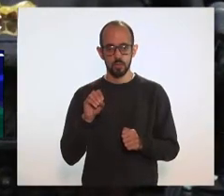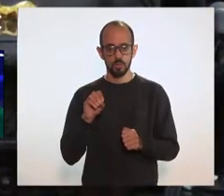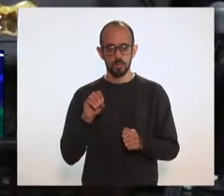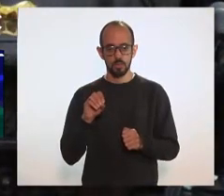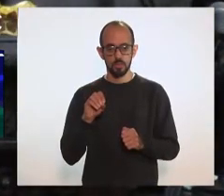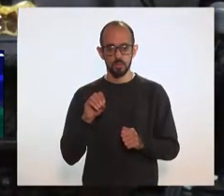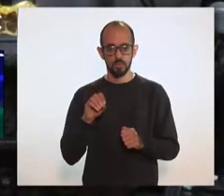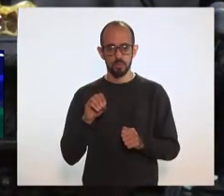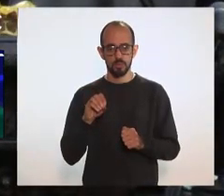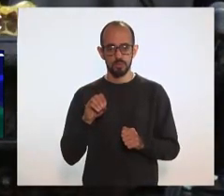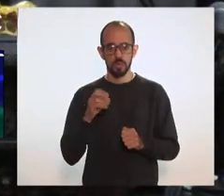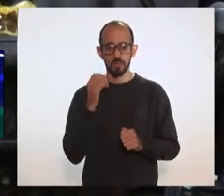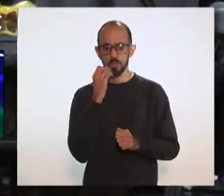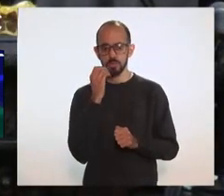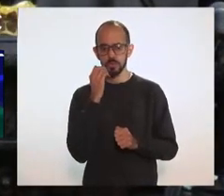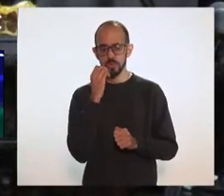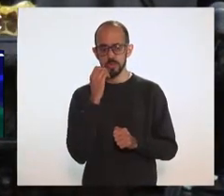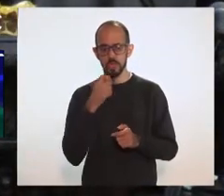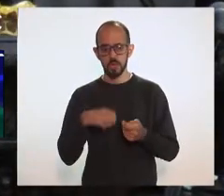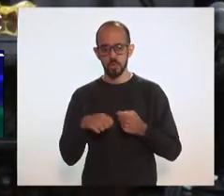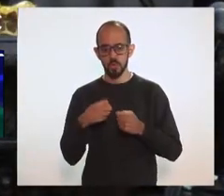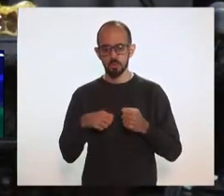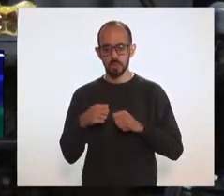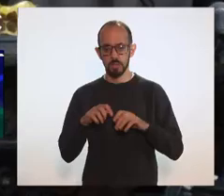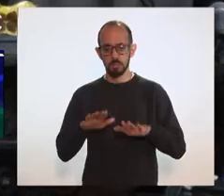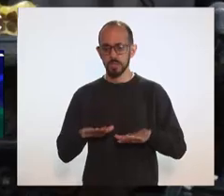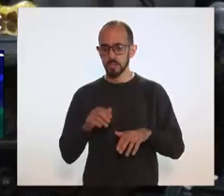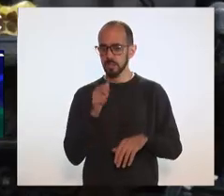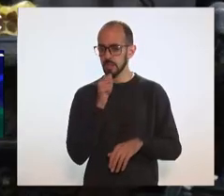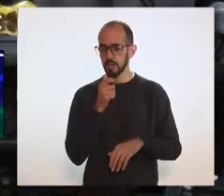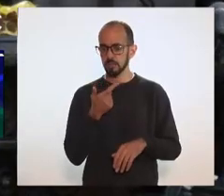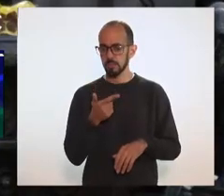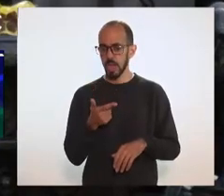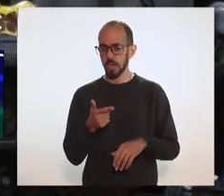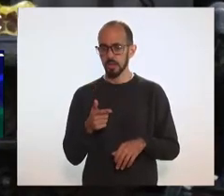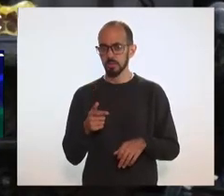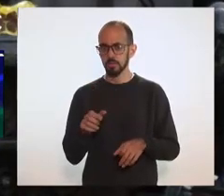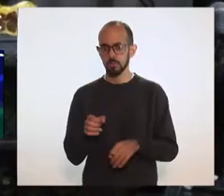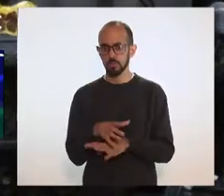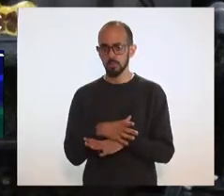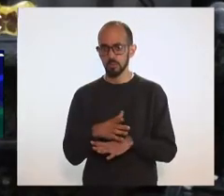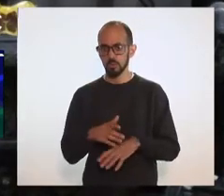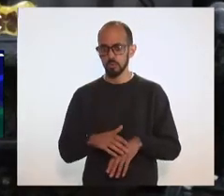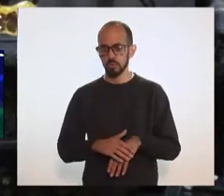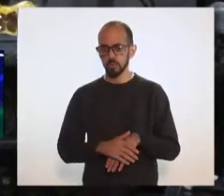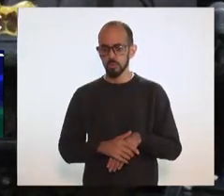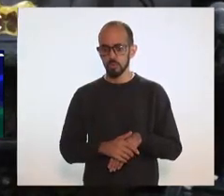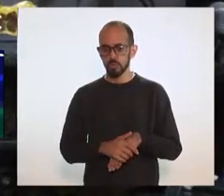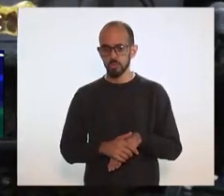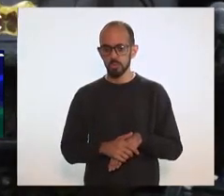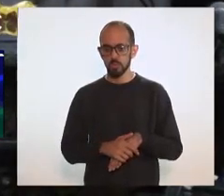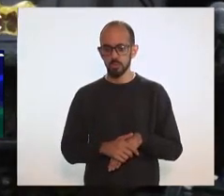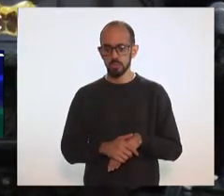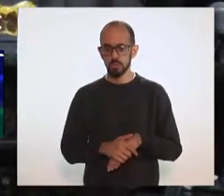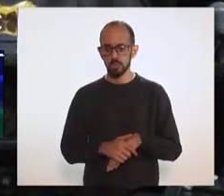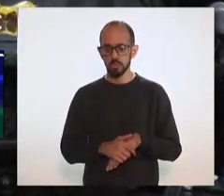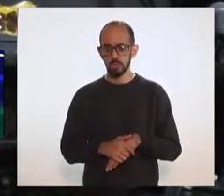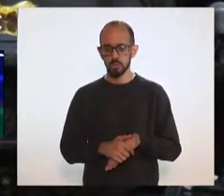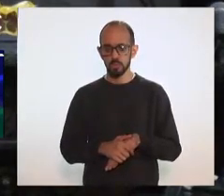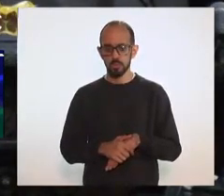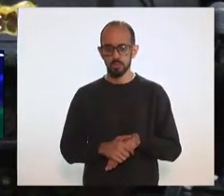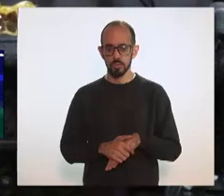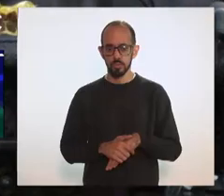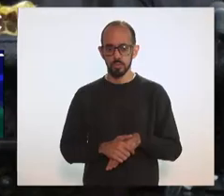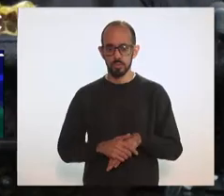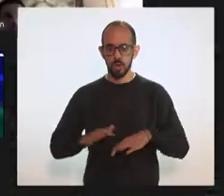mas economia ainda não montamos. Faz através da Vossa Excelência. Okay. Questão de ordem. Pedi